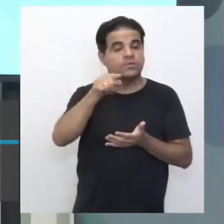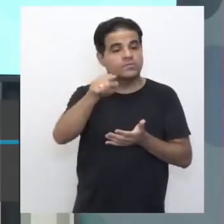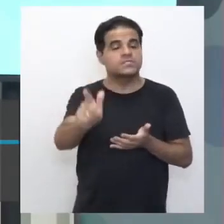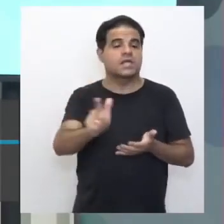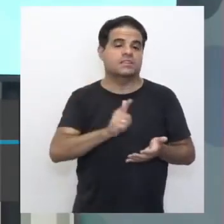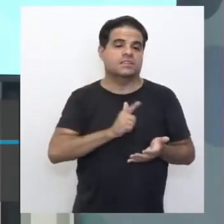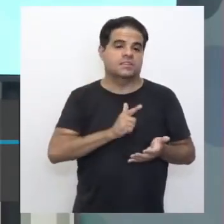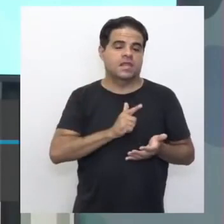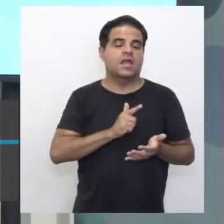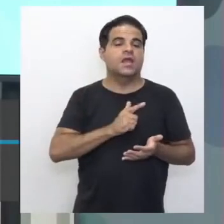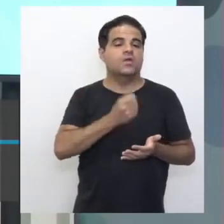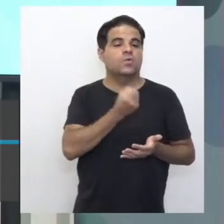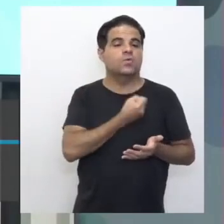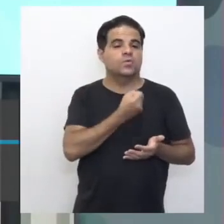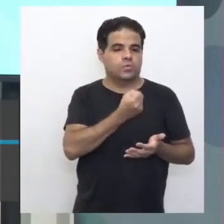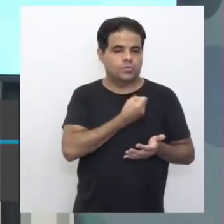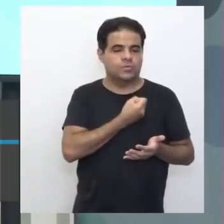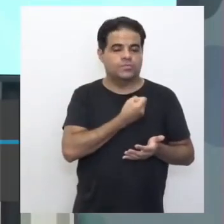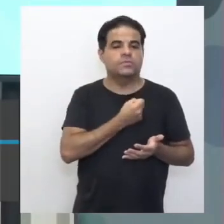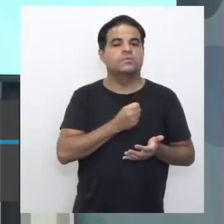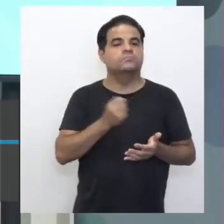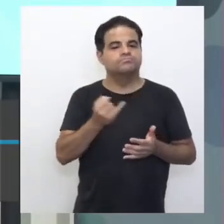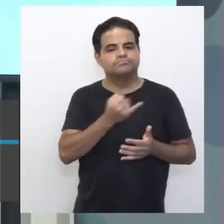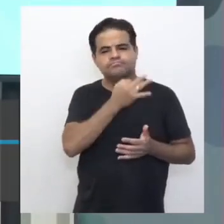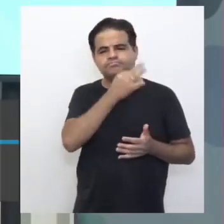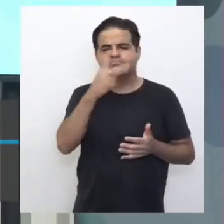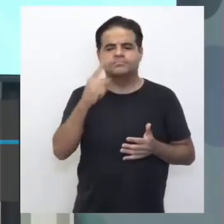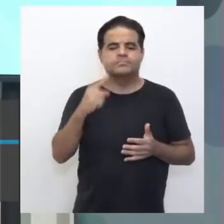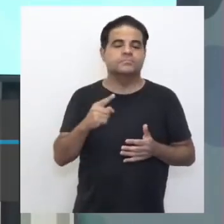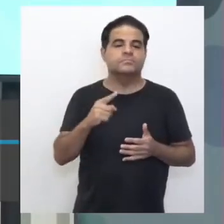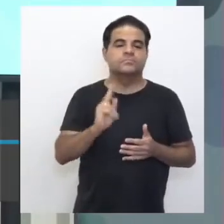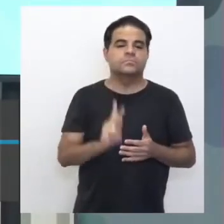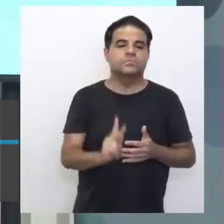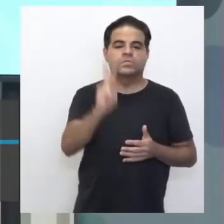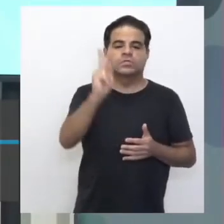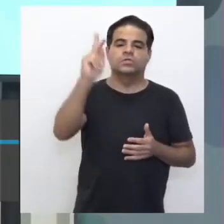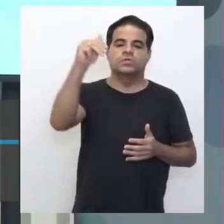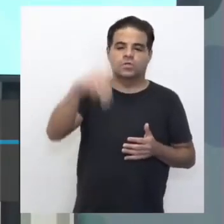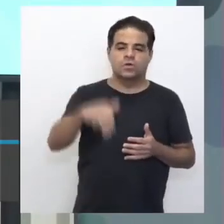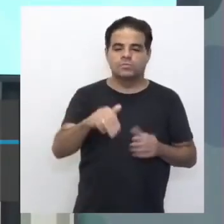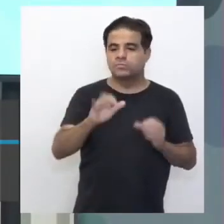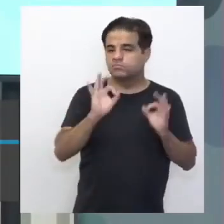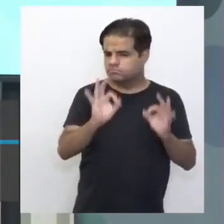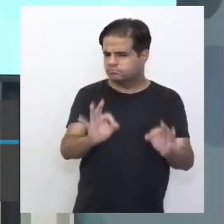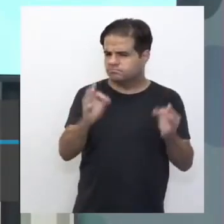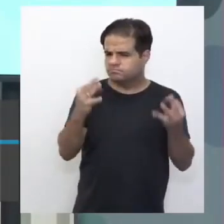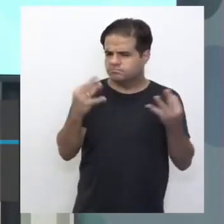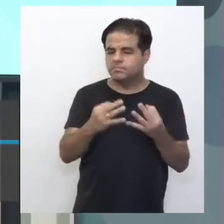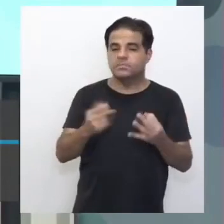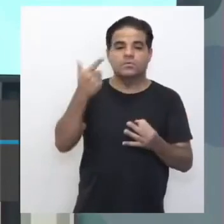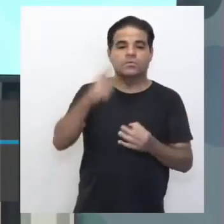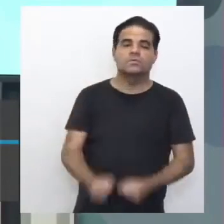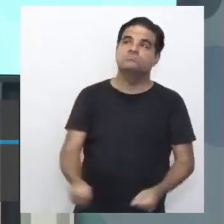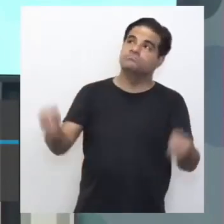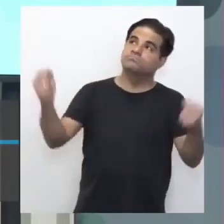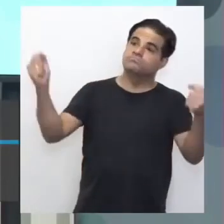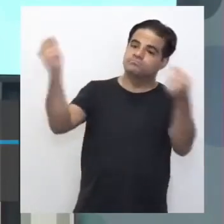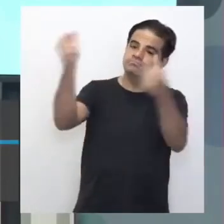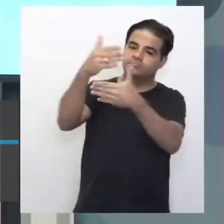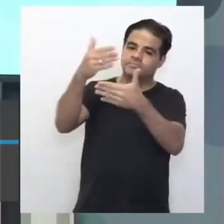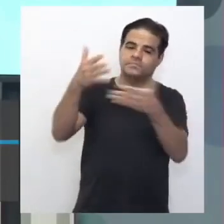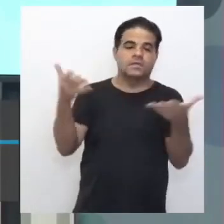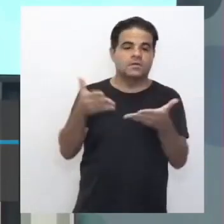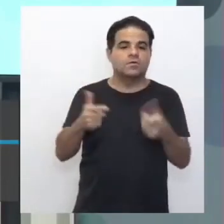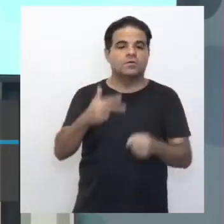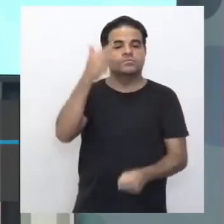né? O número, né? X habitantes por quilômetro quadrado. Perfeito? Na próxima tela a gente vai ter um vídeo, né,